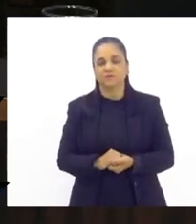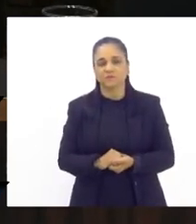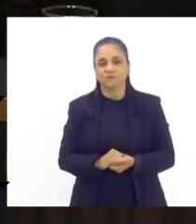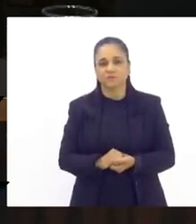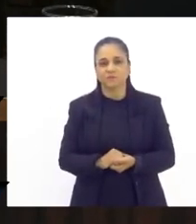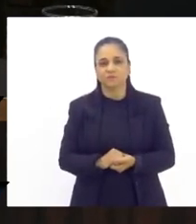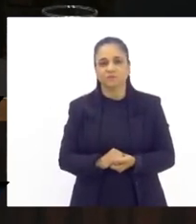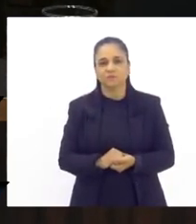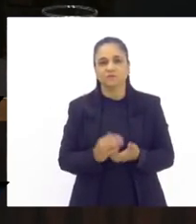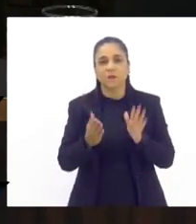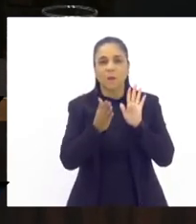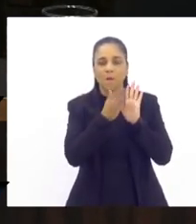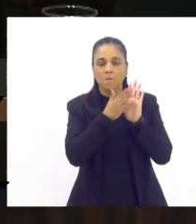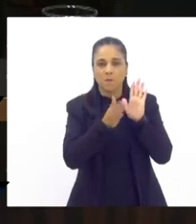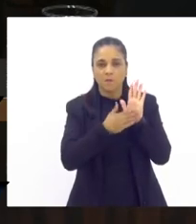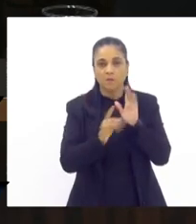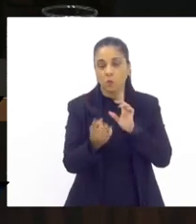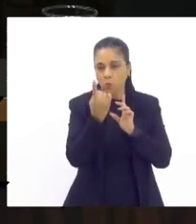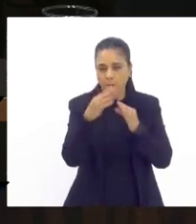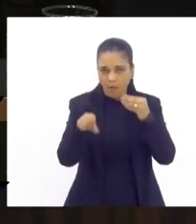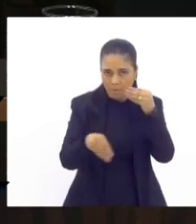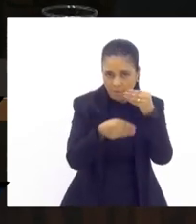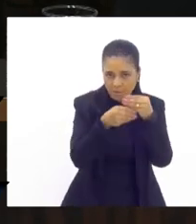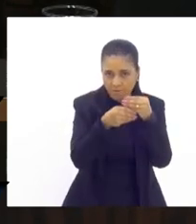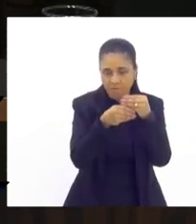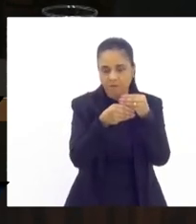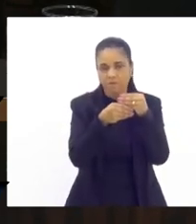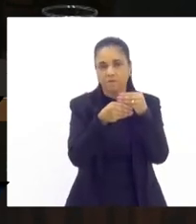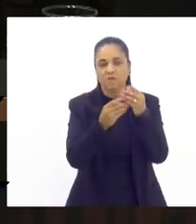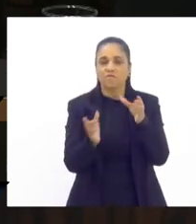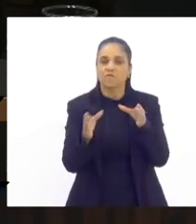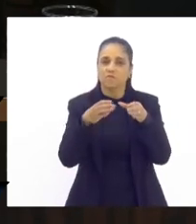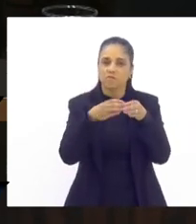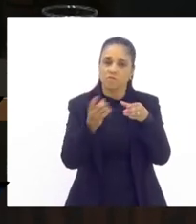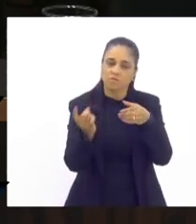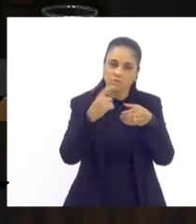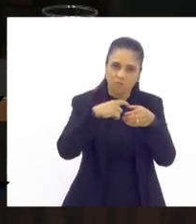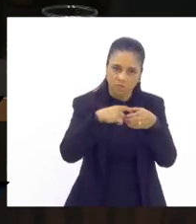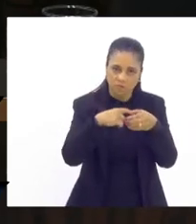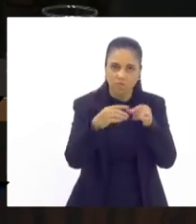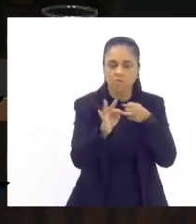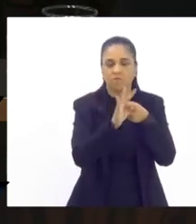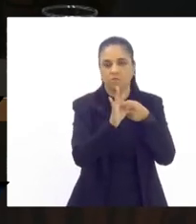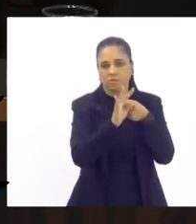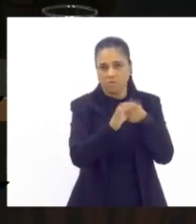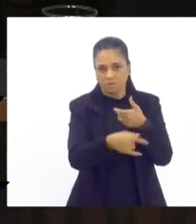A presente proposta de receber uma emenda e retorna às comissões.